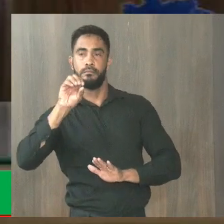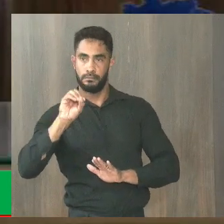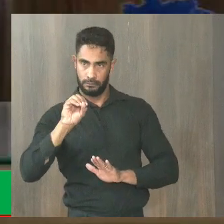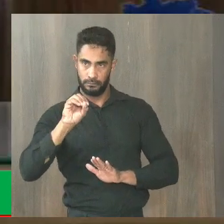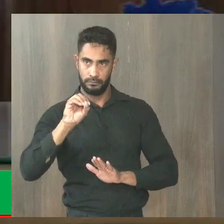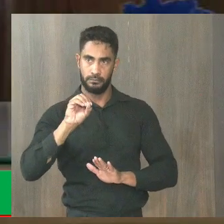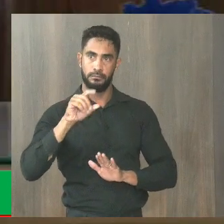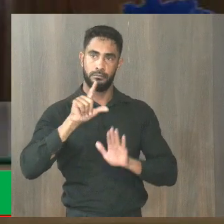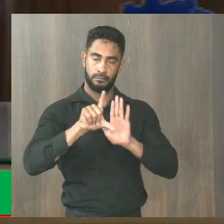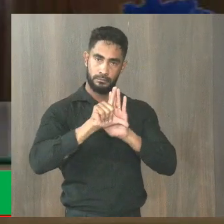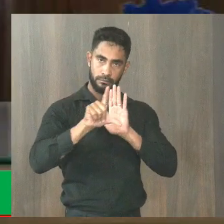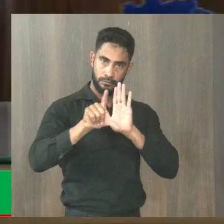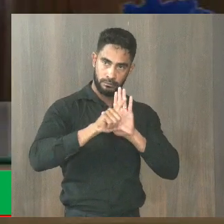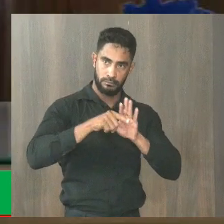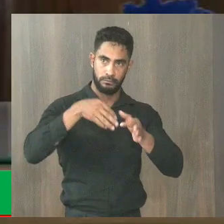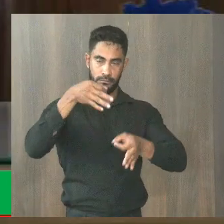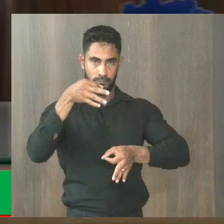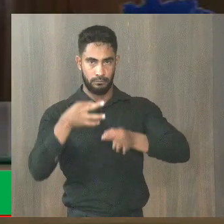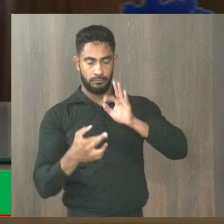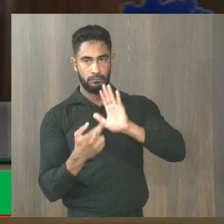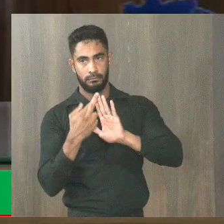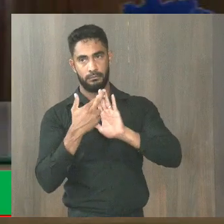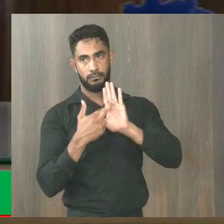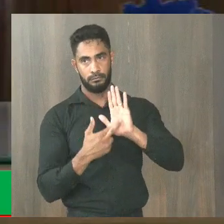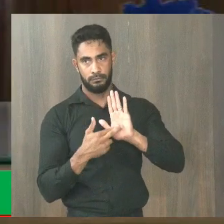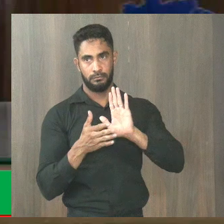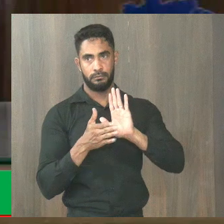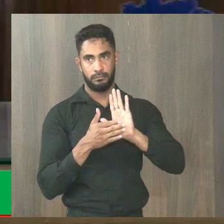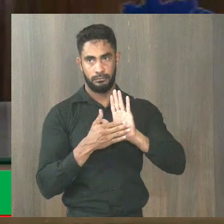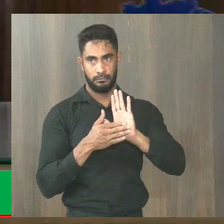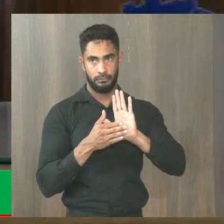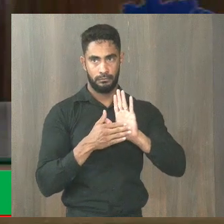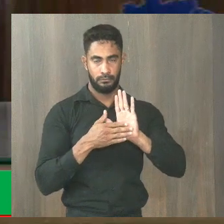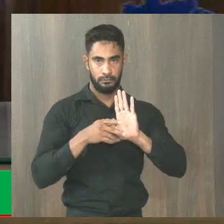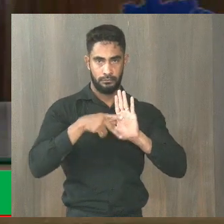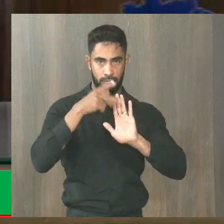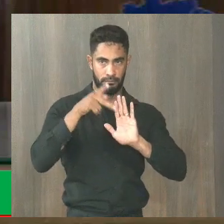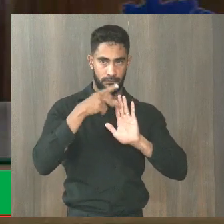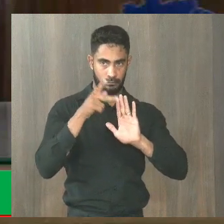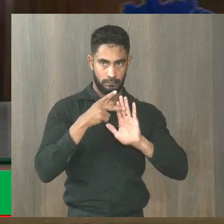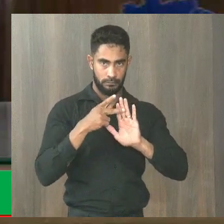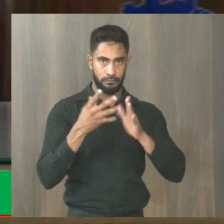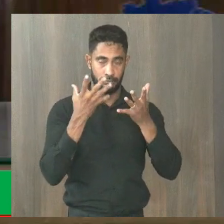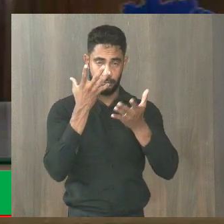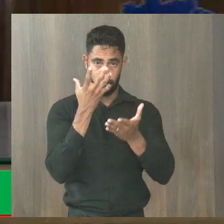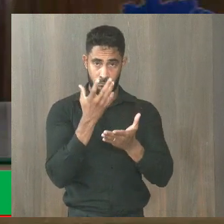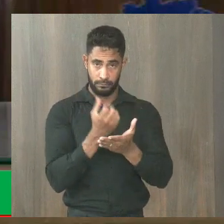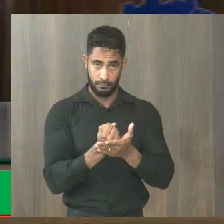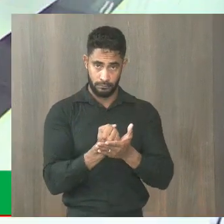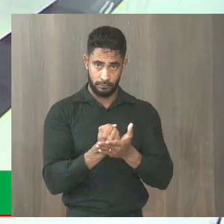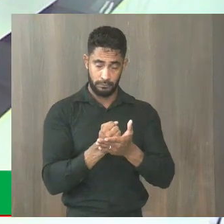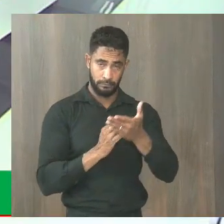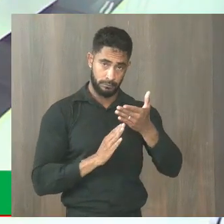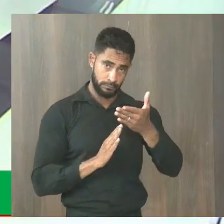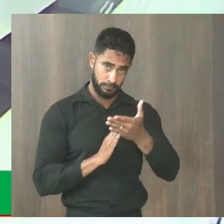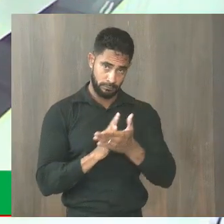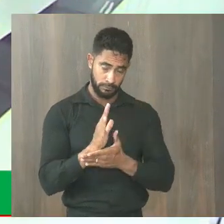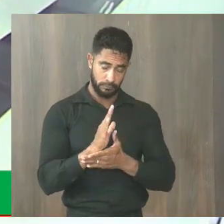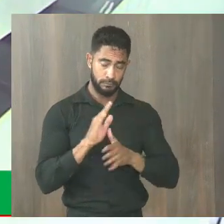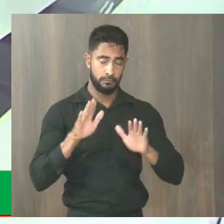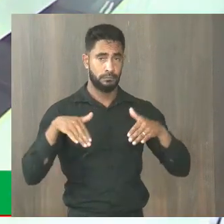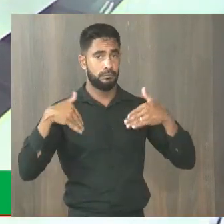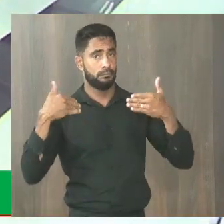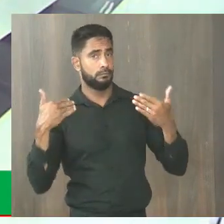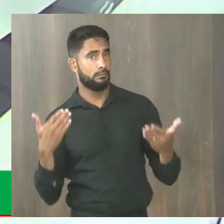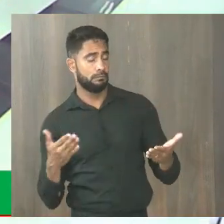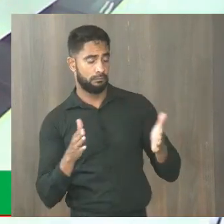Comissão de Legislação, Justiça e Redação, que concluiu pela legalidade da matéria, esta comissão se coloca favorável à sua aprovação. Conclusão.